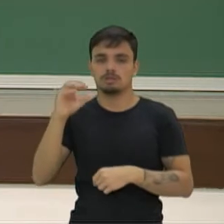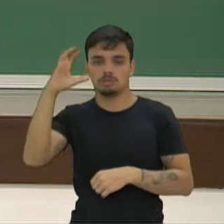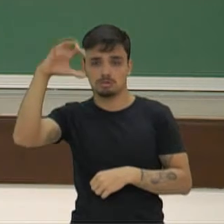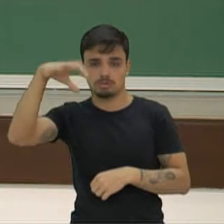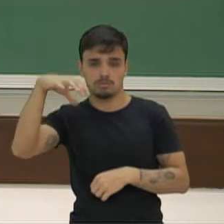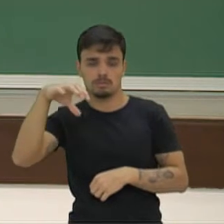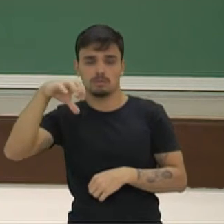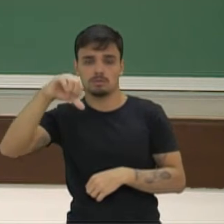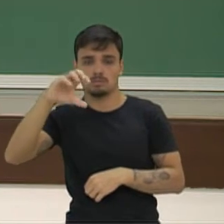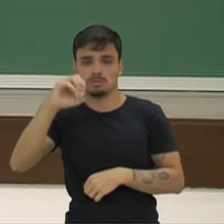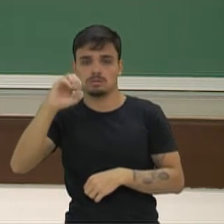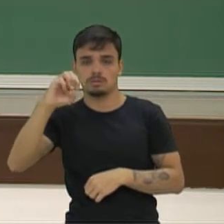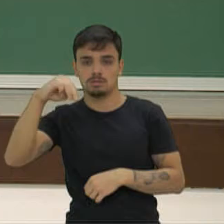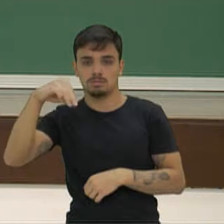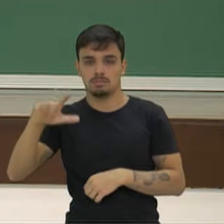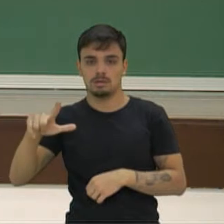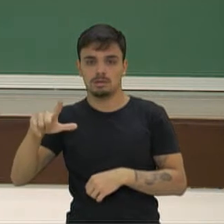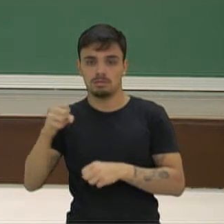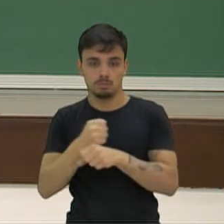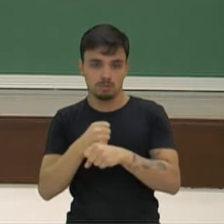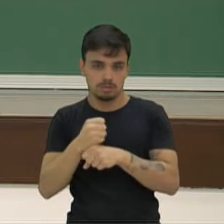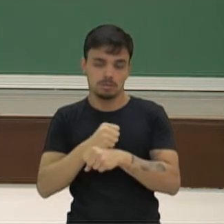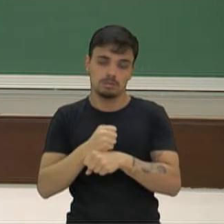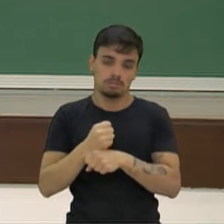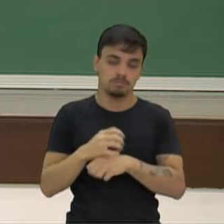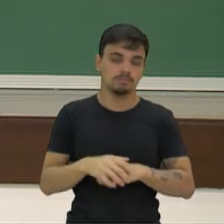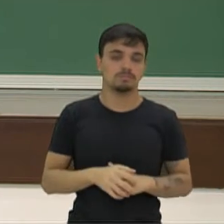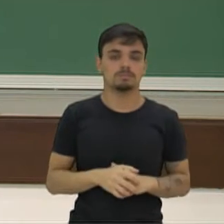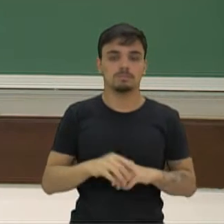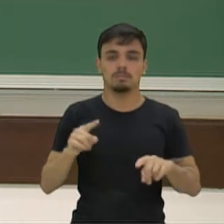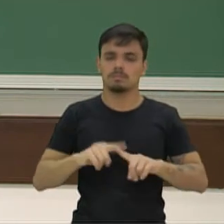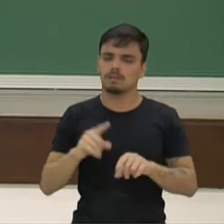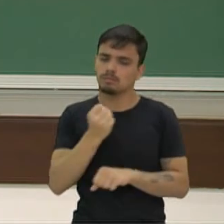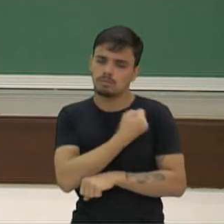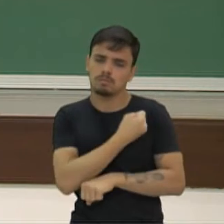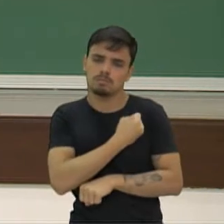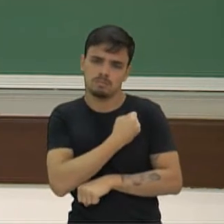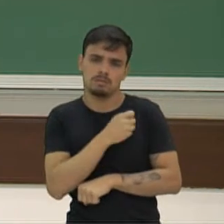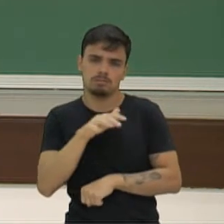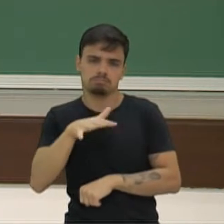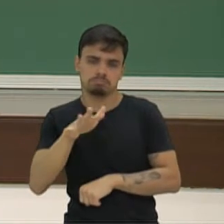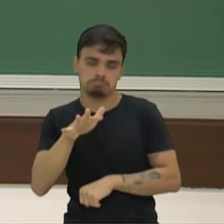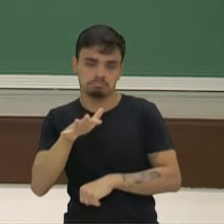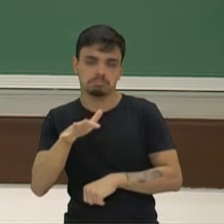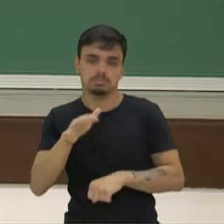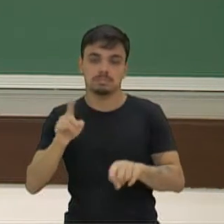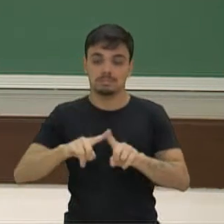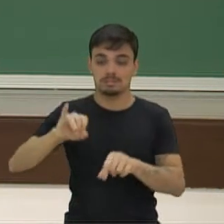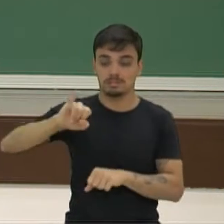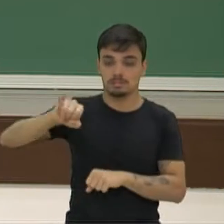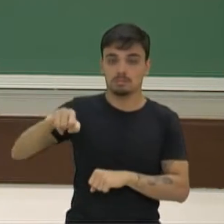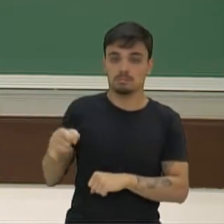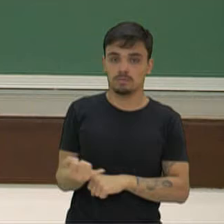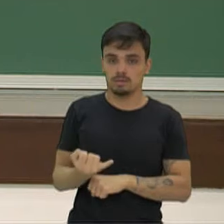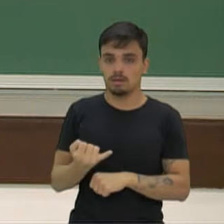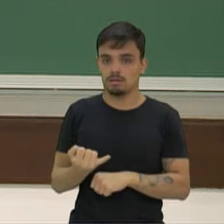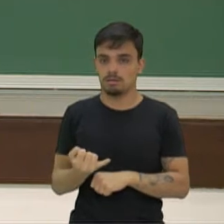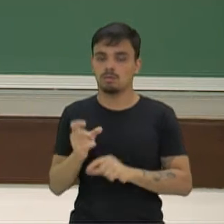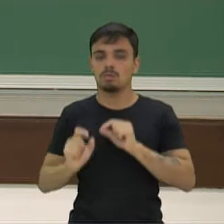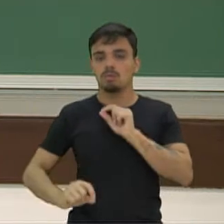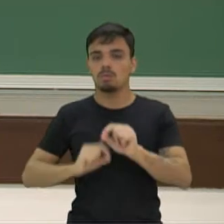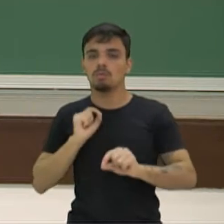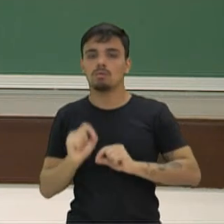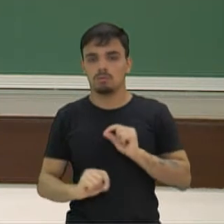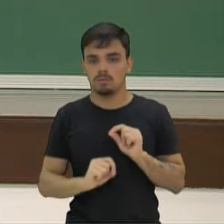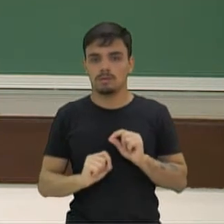Nordeste. Isso é muito pouco. É um número razoável, que se for bem aproveitado,